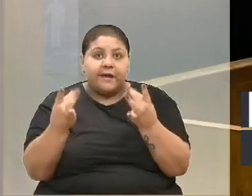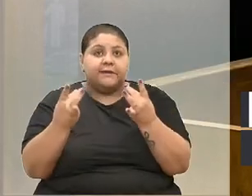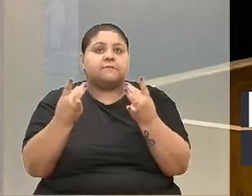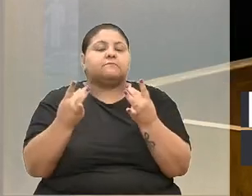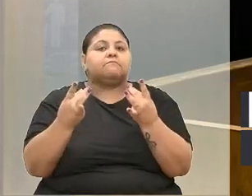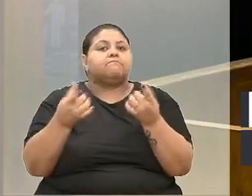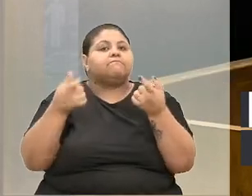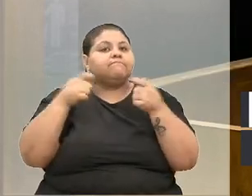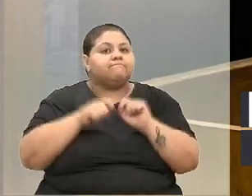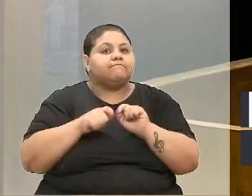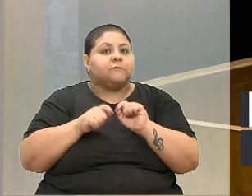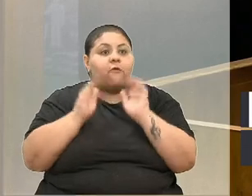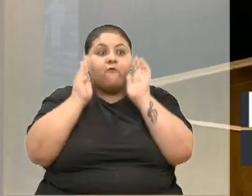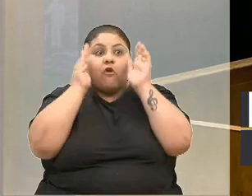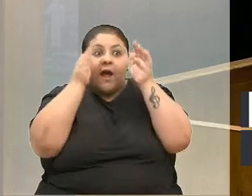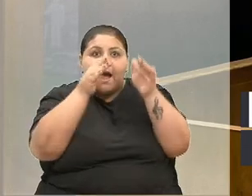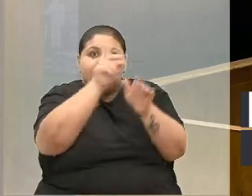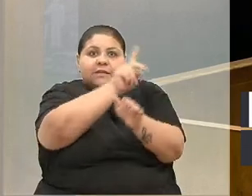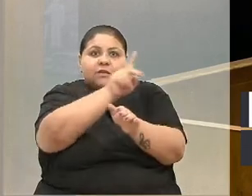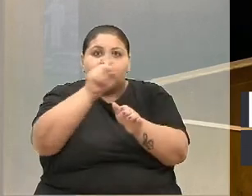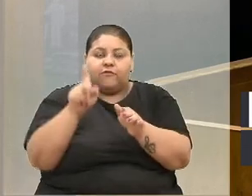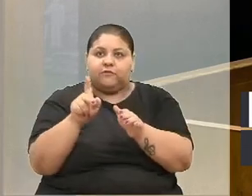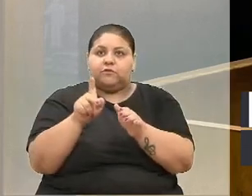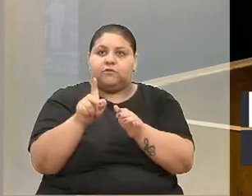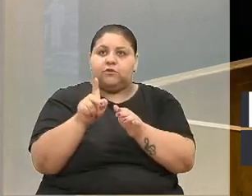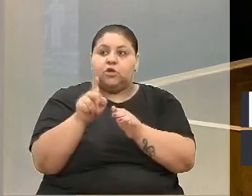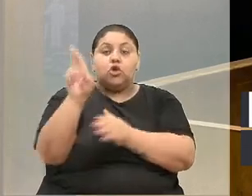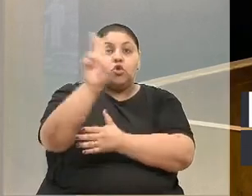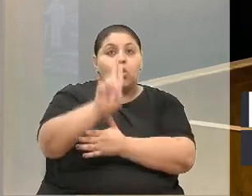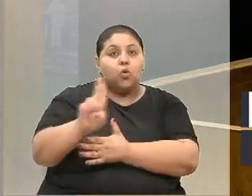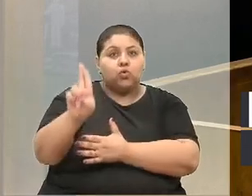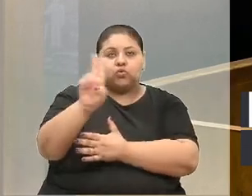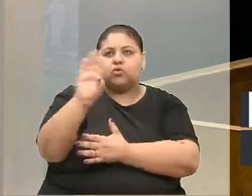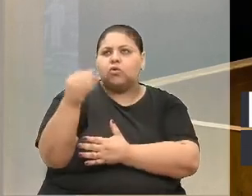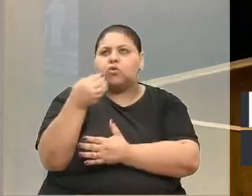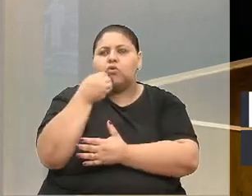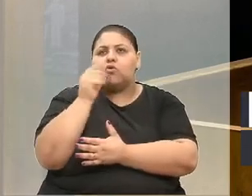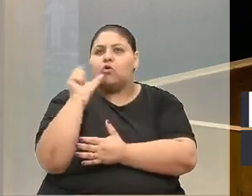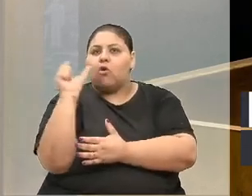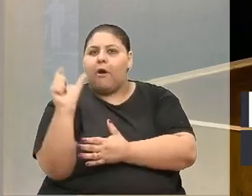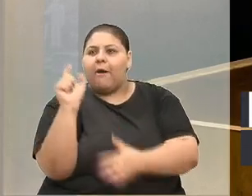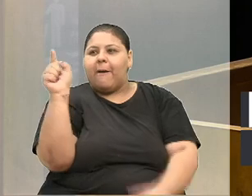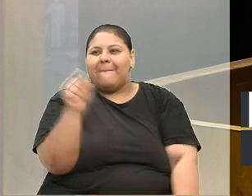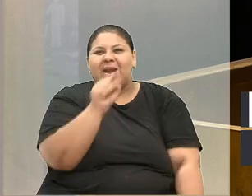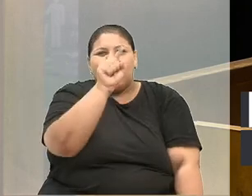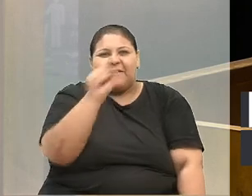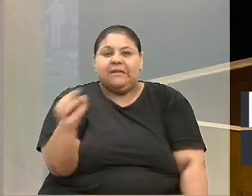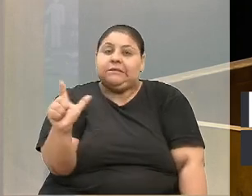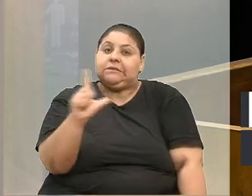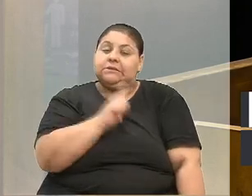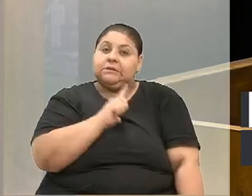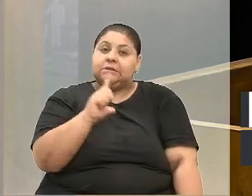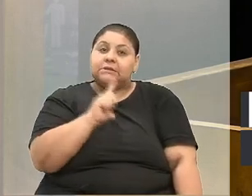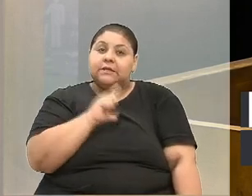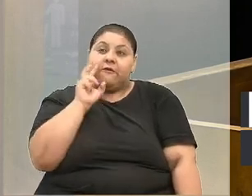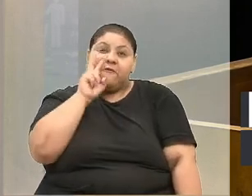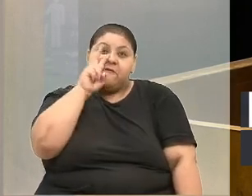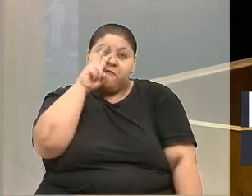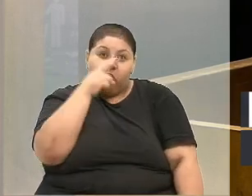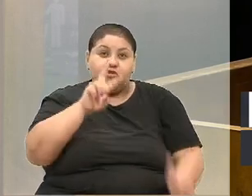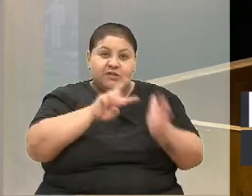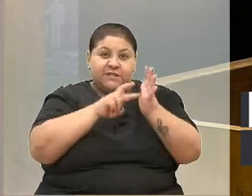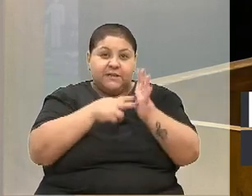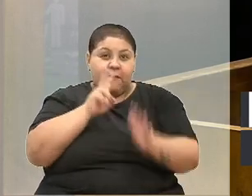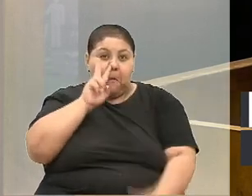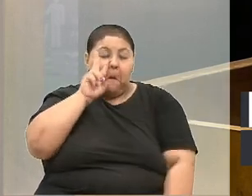deve ser para o professor, para o ambiente, e o uso, é claro que a palavra proibição ela tem um caráter muito forte, mas